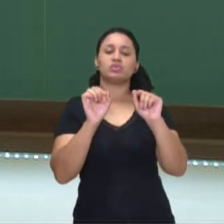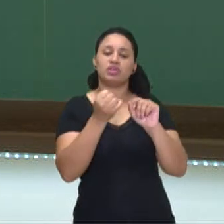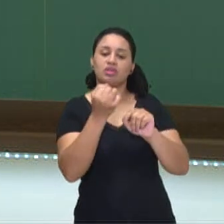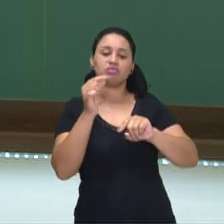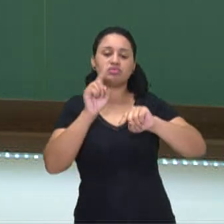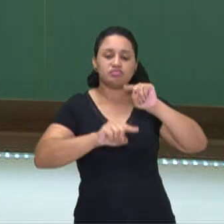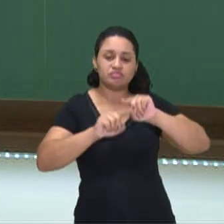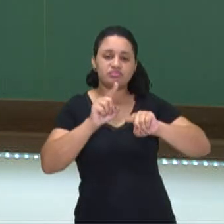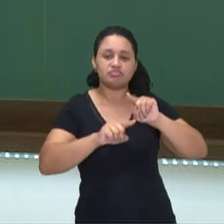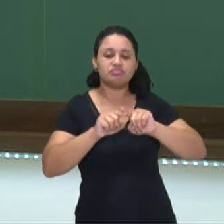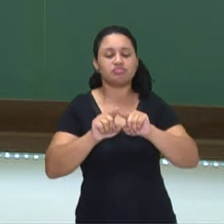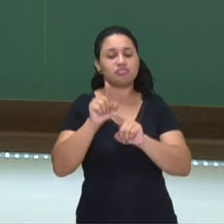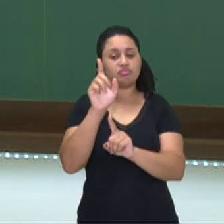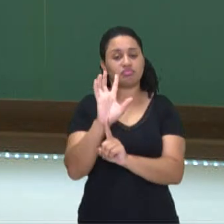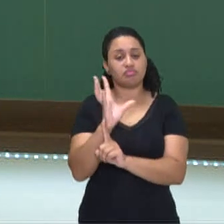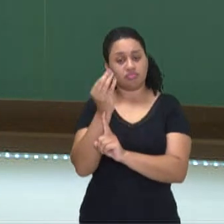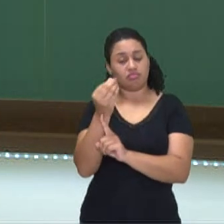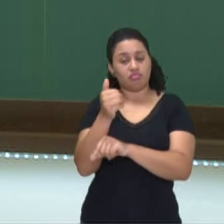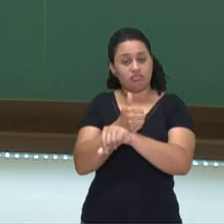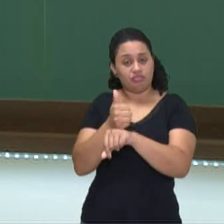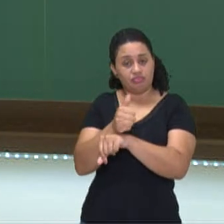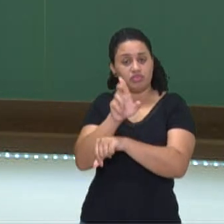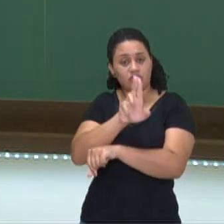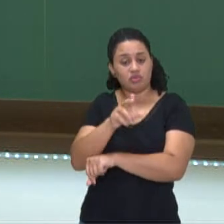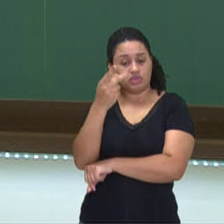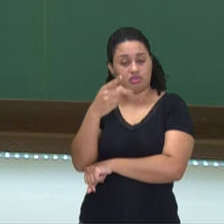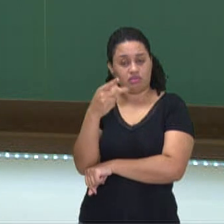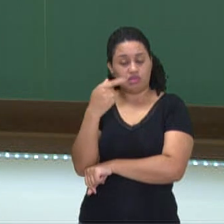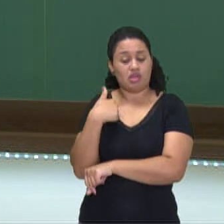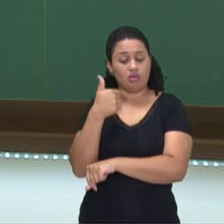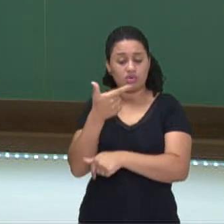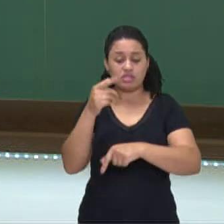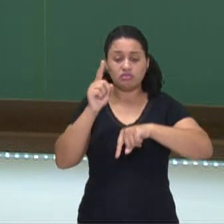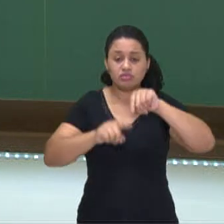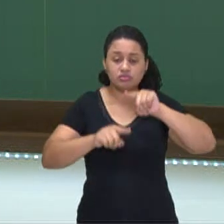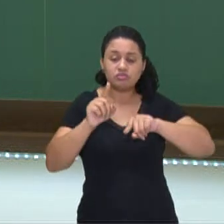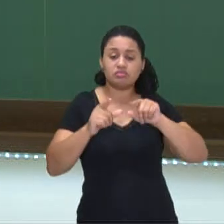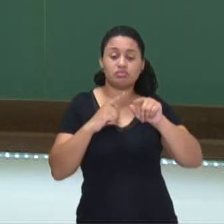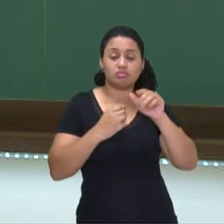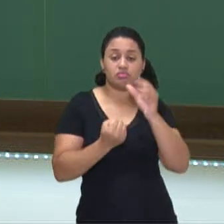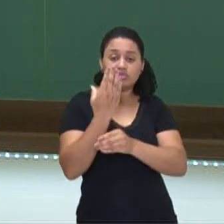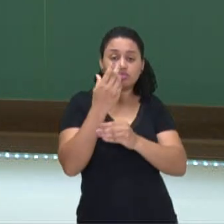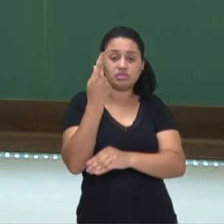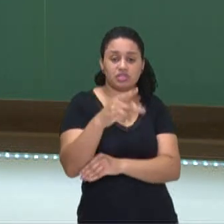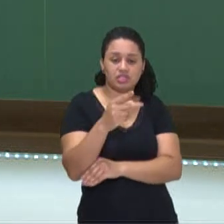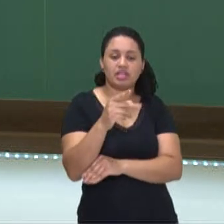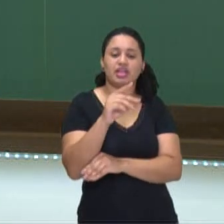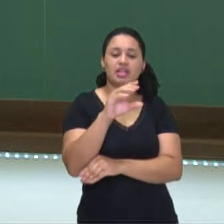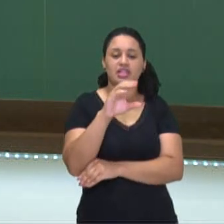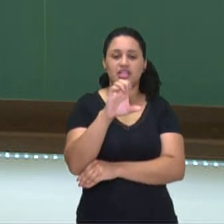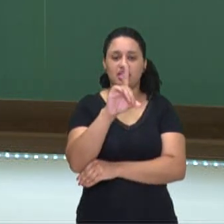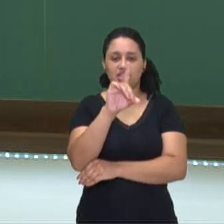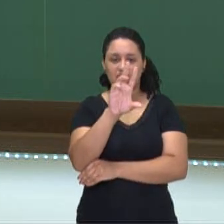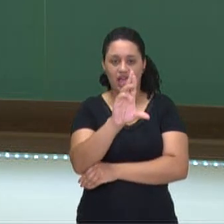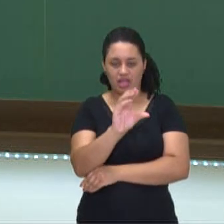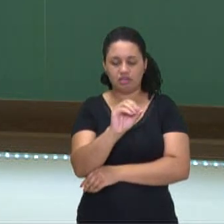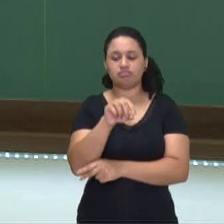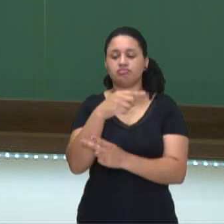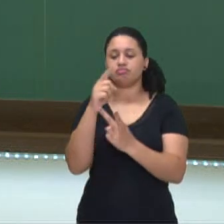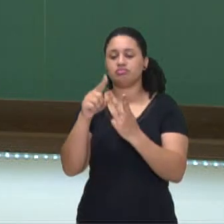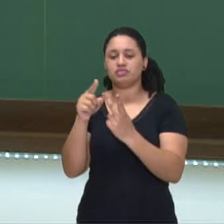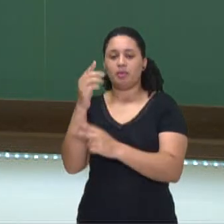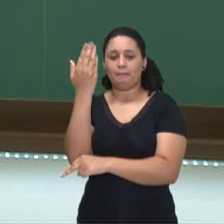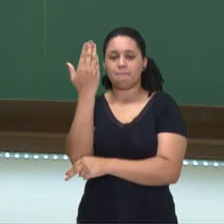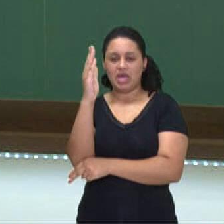que os artistas vão usar aqui são materiais produzidos aqui, que é o cedro, a madeira, as esculturas em madeira, as esculturas em